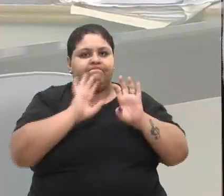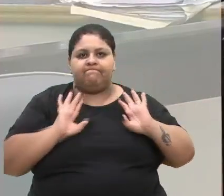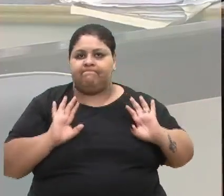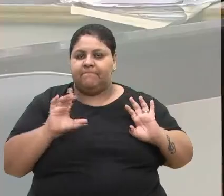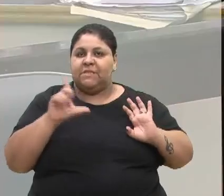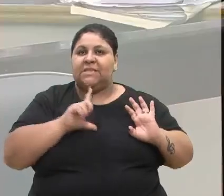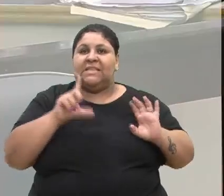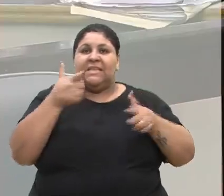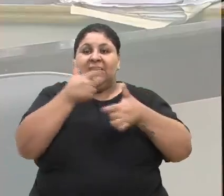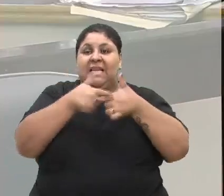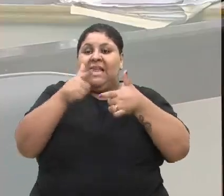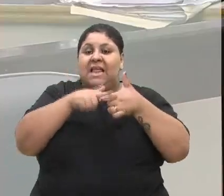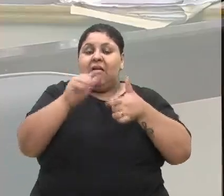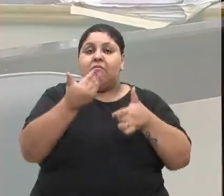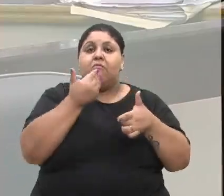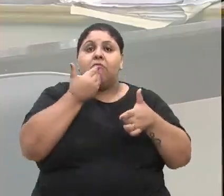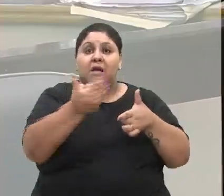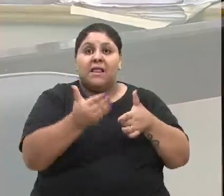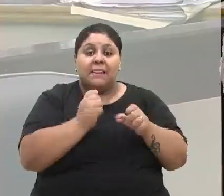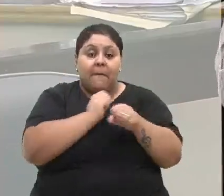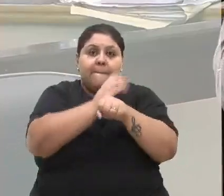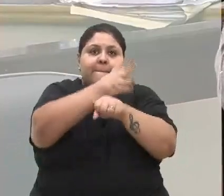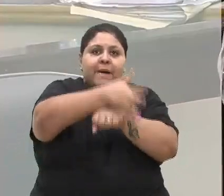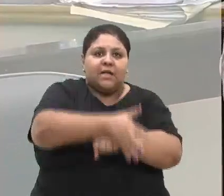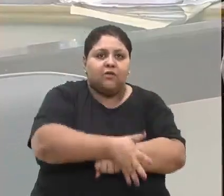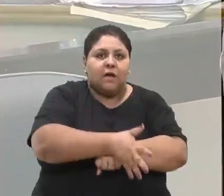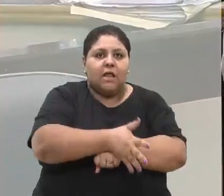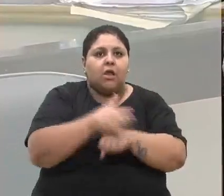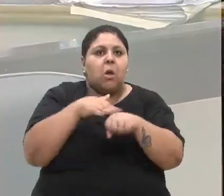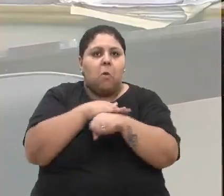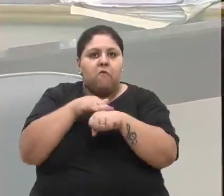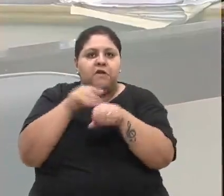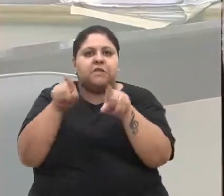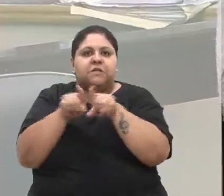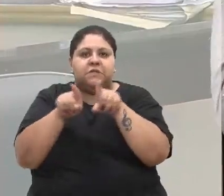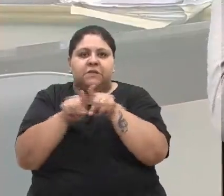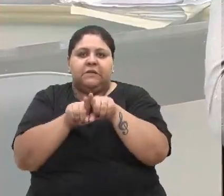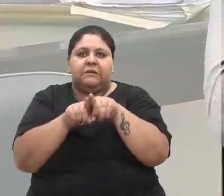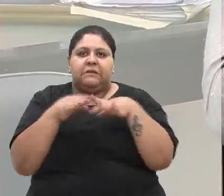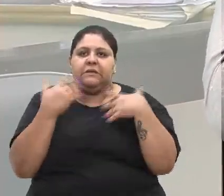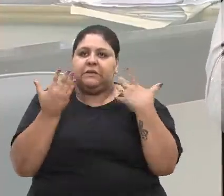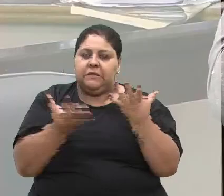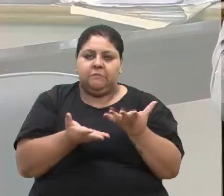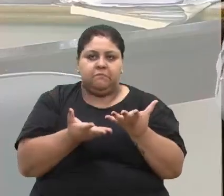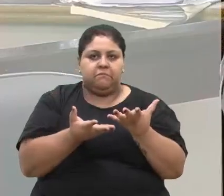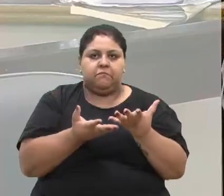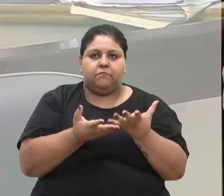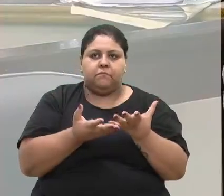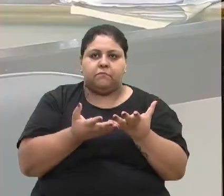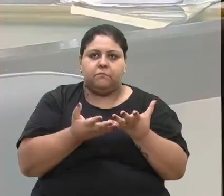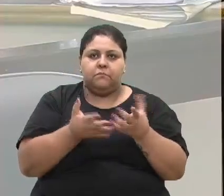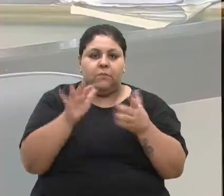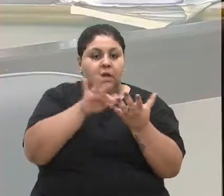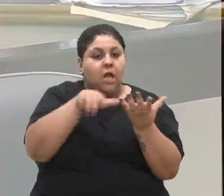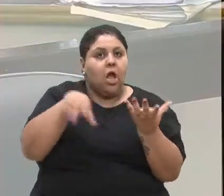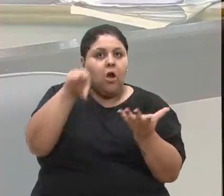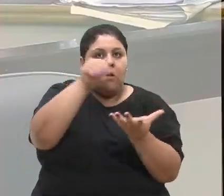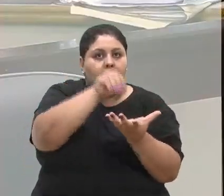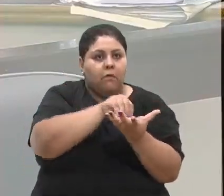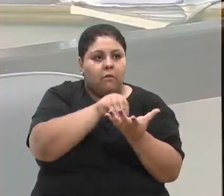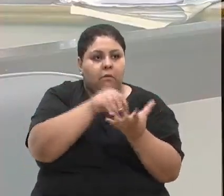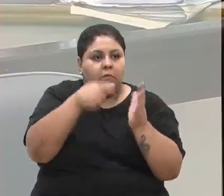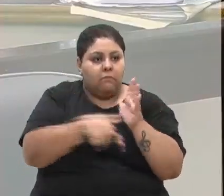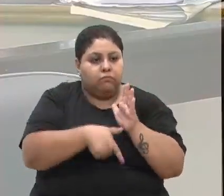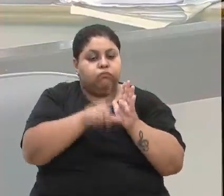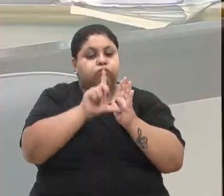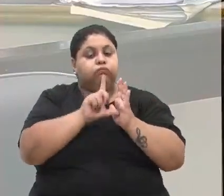que eu tenho demandado, inclusive na madrugada, nós temos conversado, né, questões da Codeca.